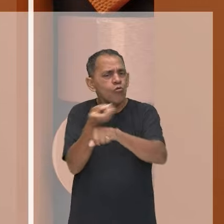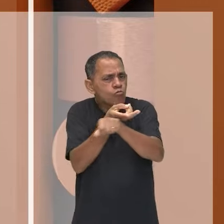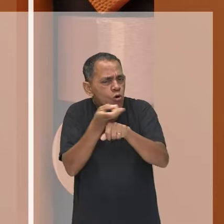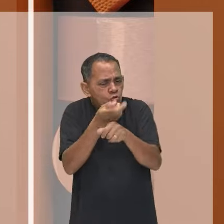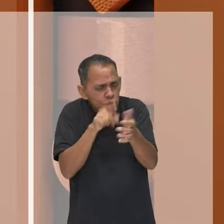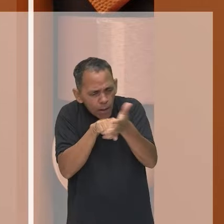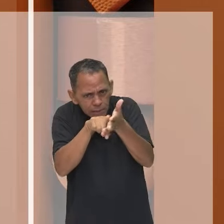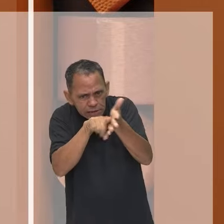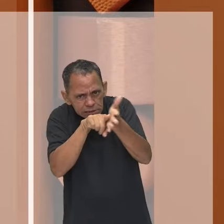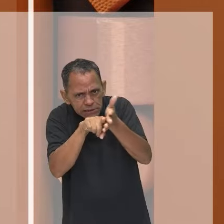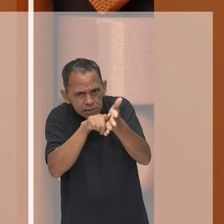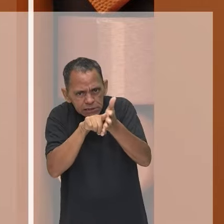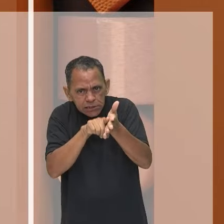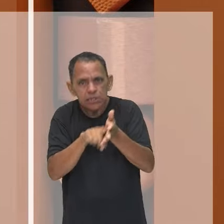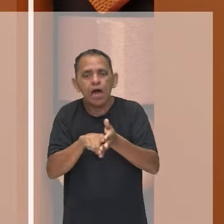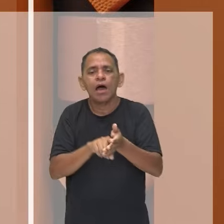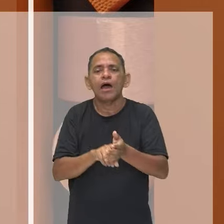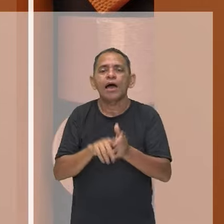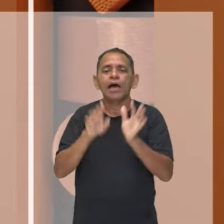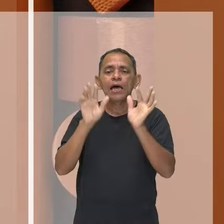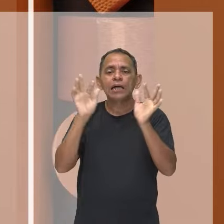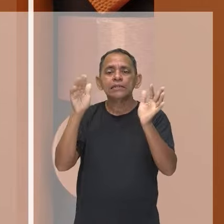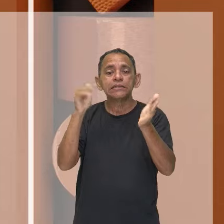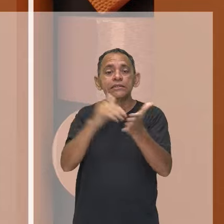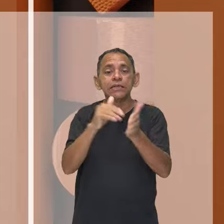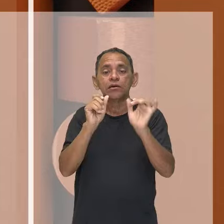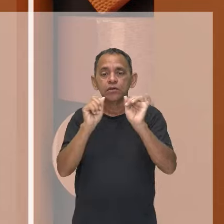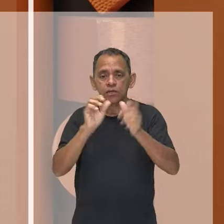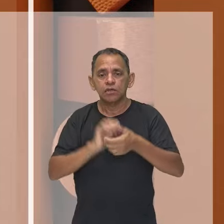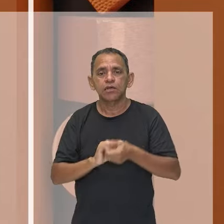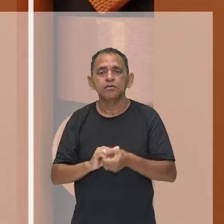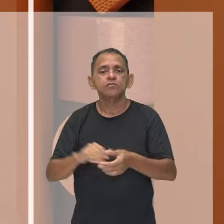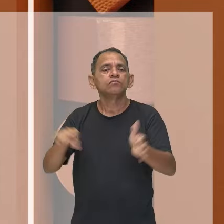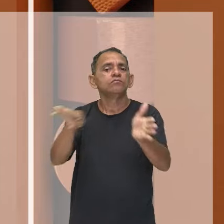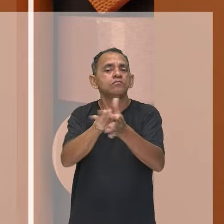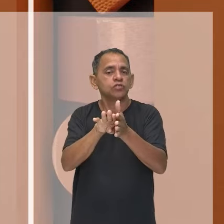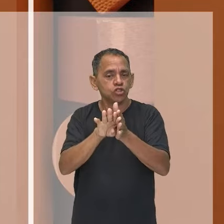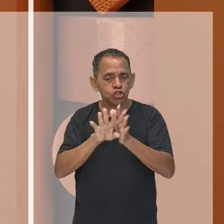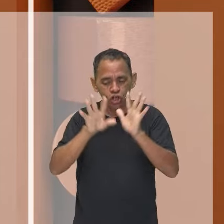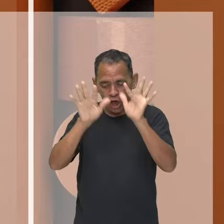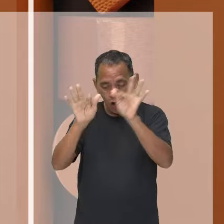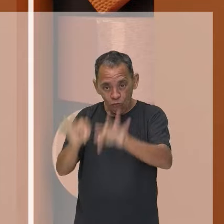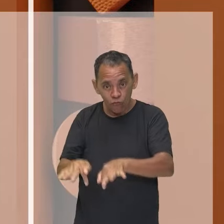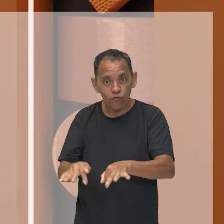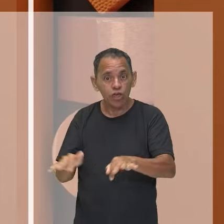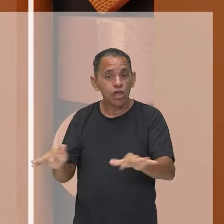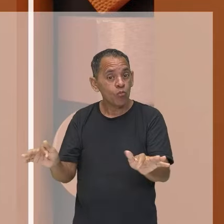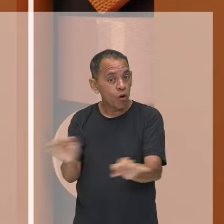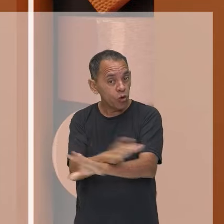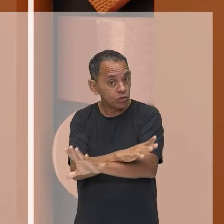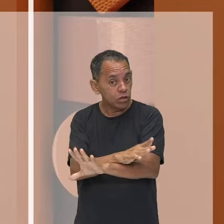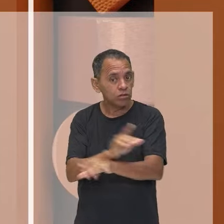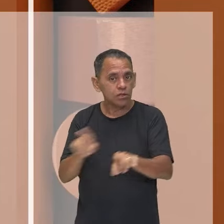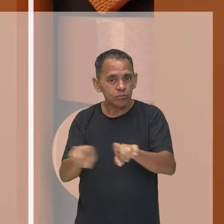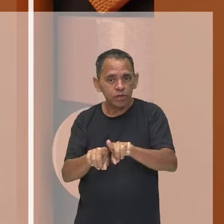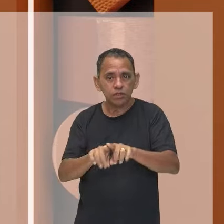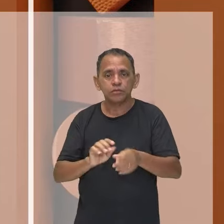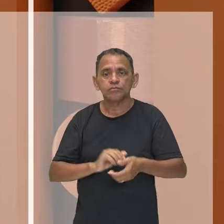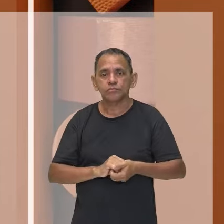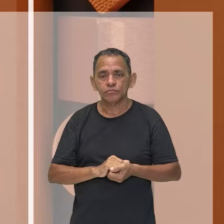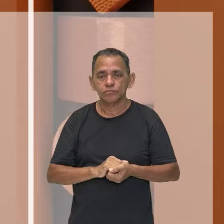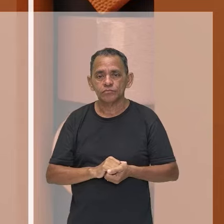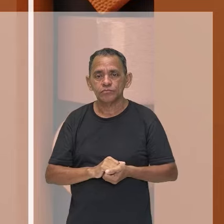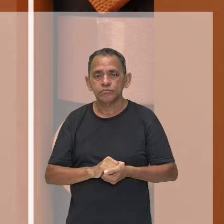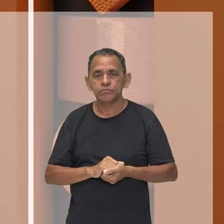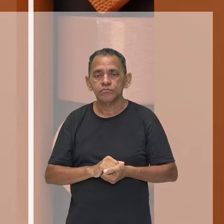uma conclusão. Perfeito, então? Esse daí é o que nós chamamos de conhecimento científico. Nós temos um outro tipo de